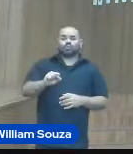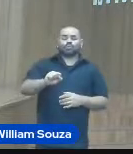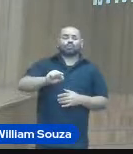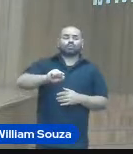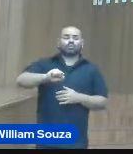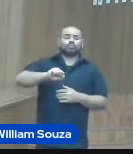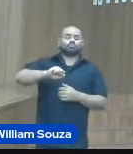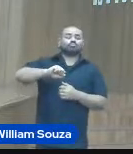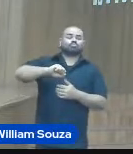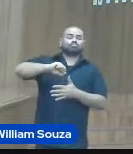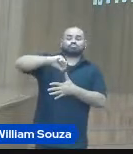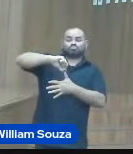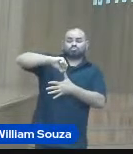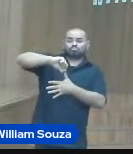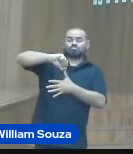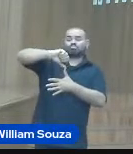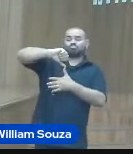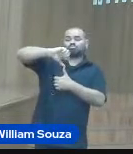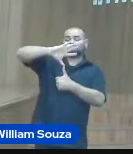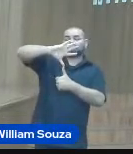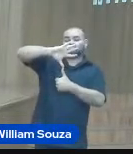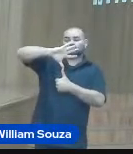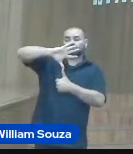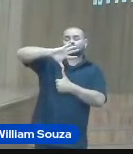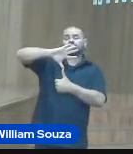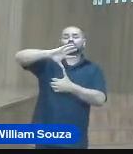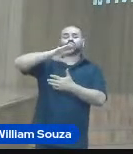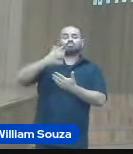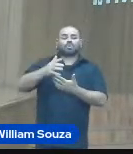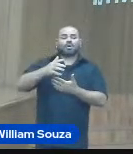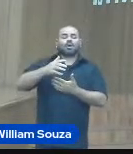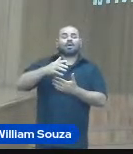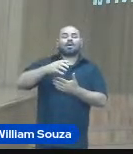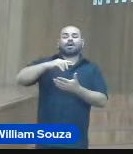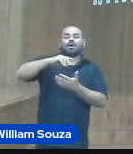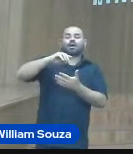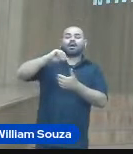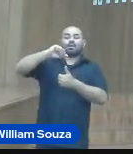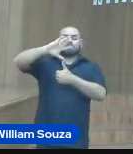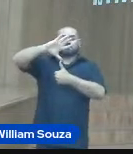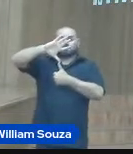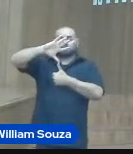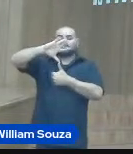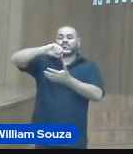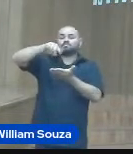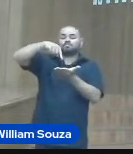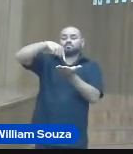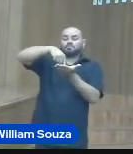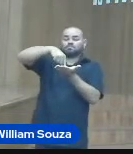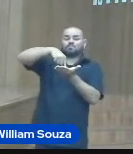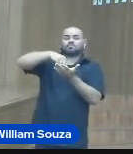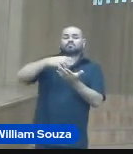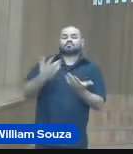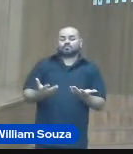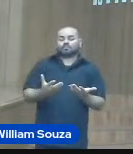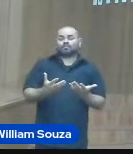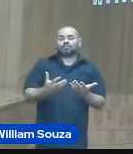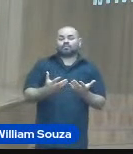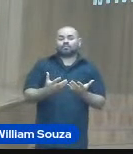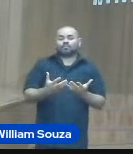América Central. Então foi o terceiro mundo que financiou isso daí tudo.